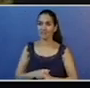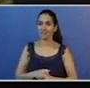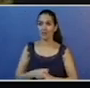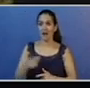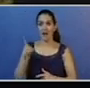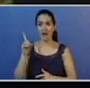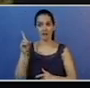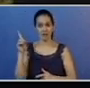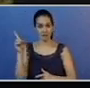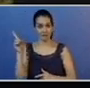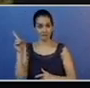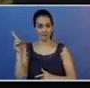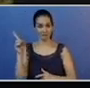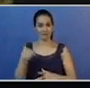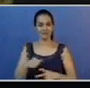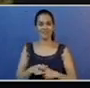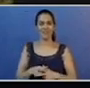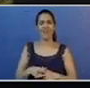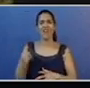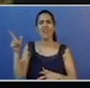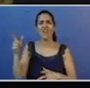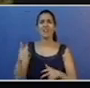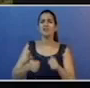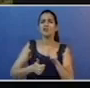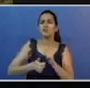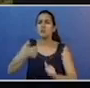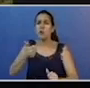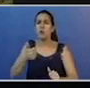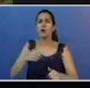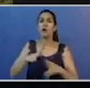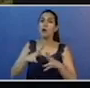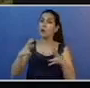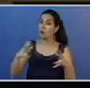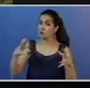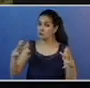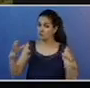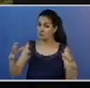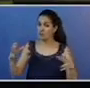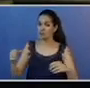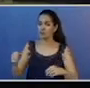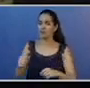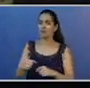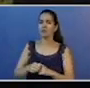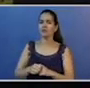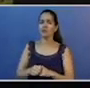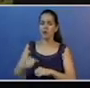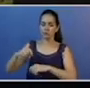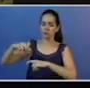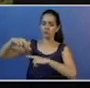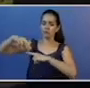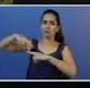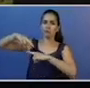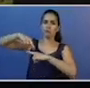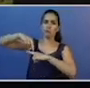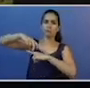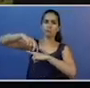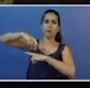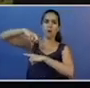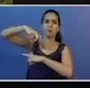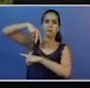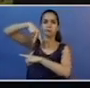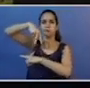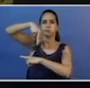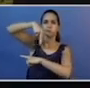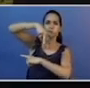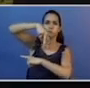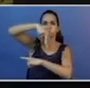Aqui o slackline, que é um esporte que vem crescendo, né, como forma de lazer, né, onde o atleta ele tem que fazer os movimentos e tentar fazer coisas